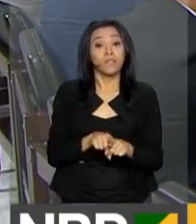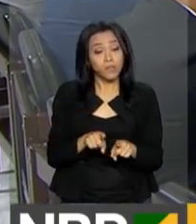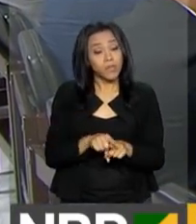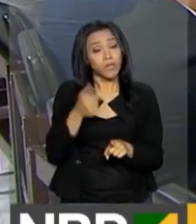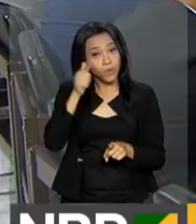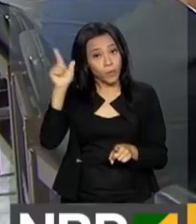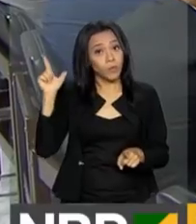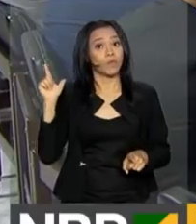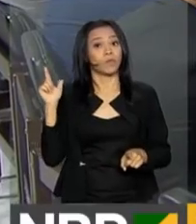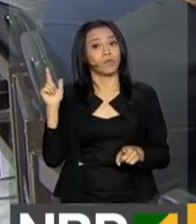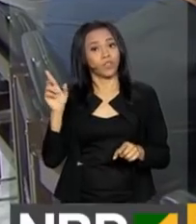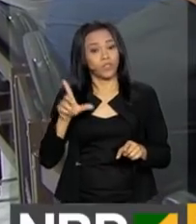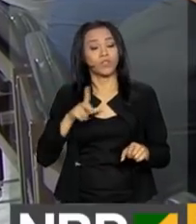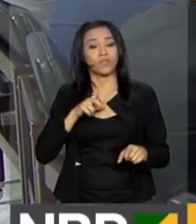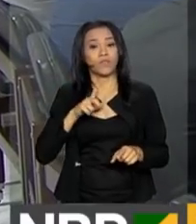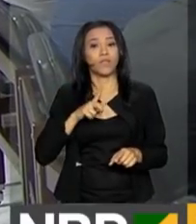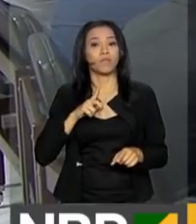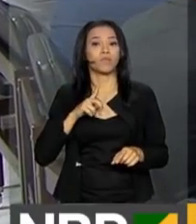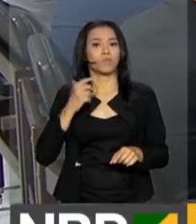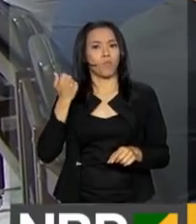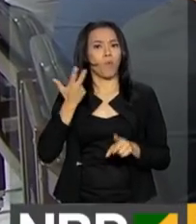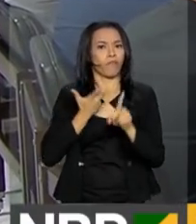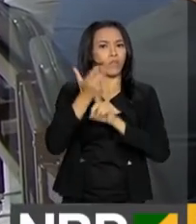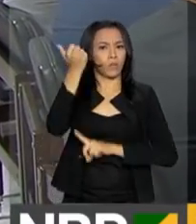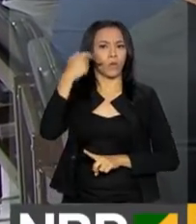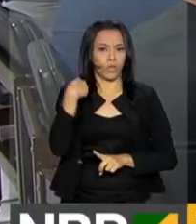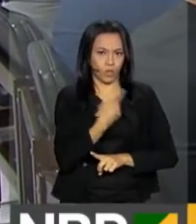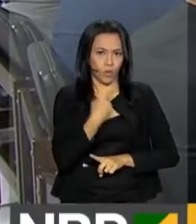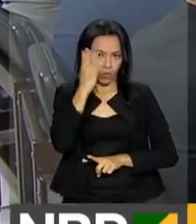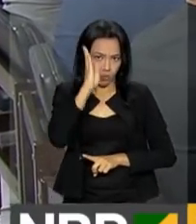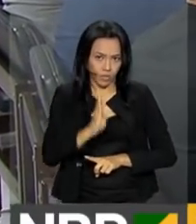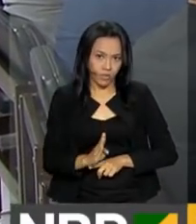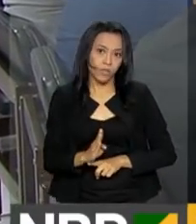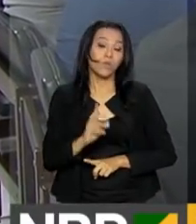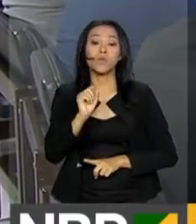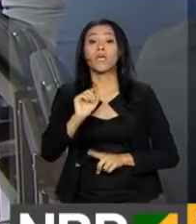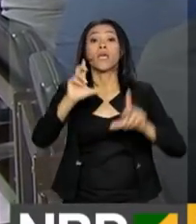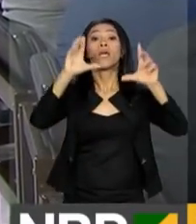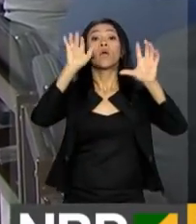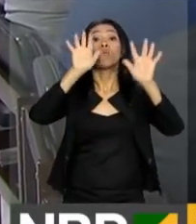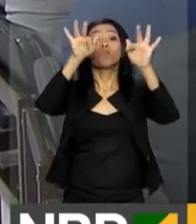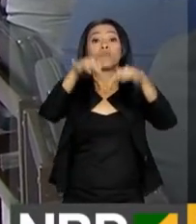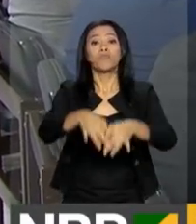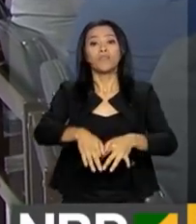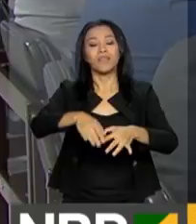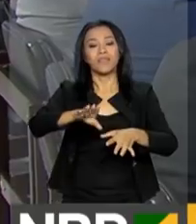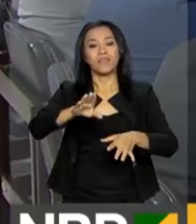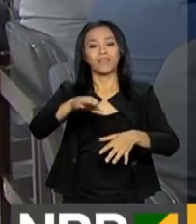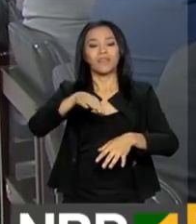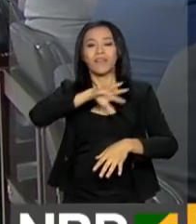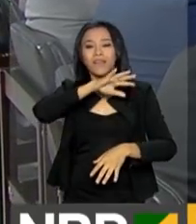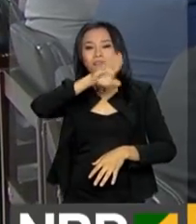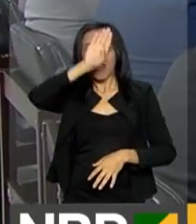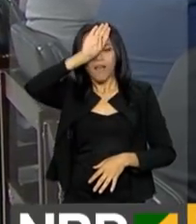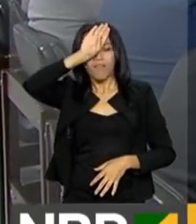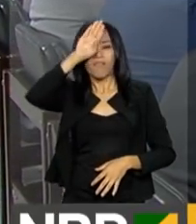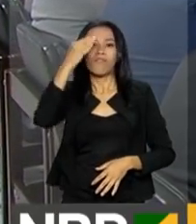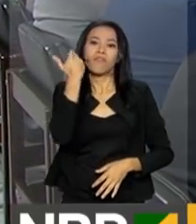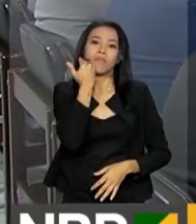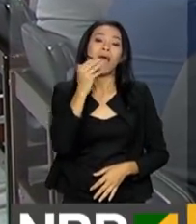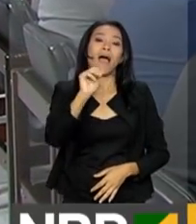obtivemos também uma vitória extraordinária com o fim da febre aftosa no brasil a febre aftosa